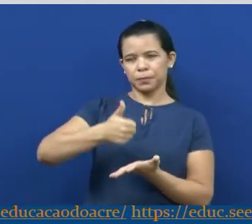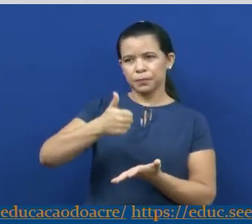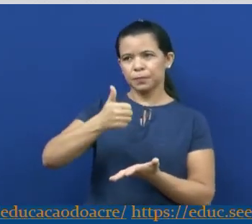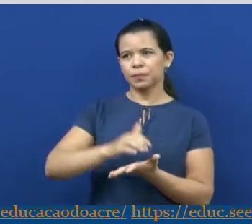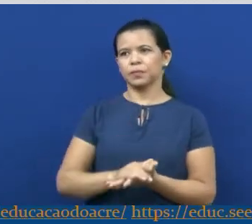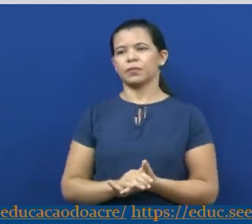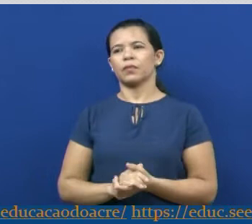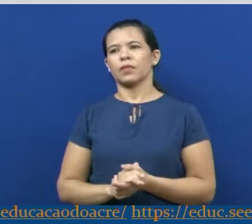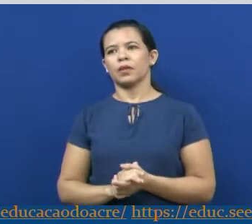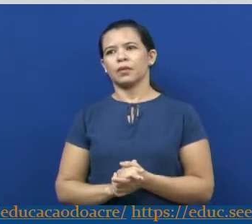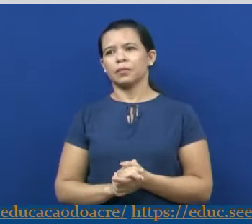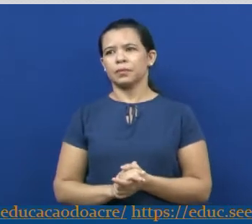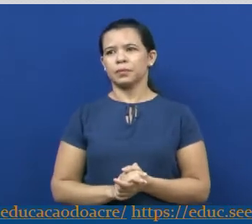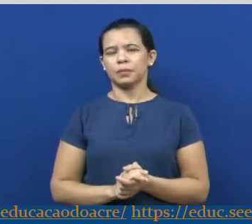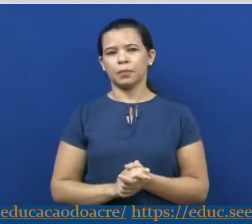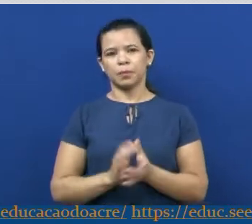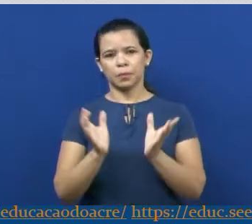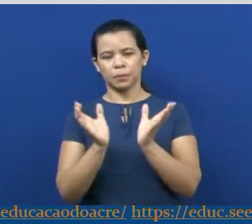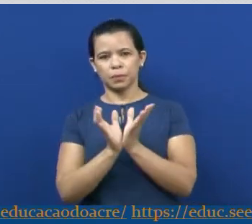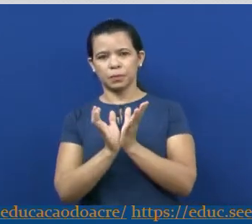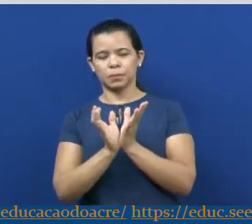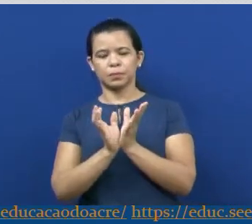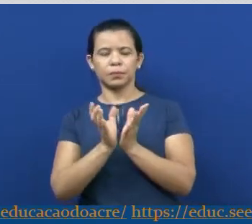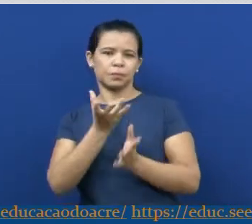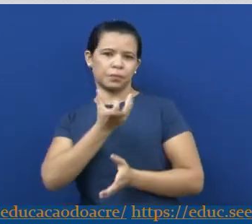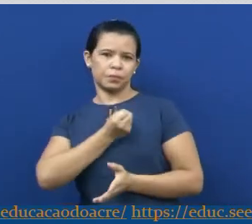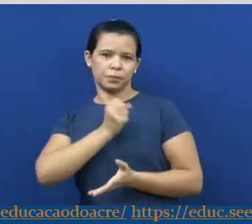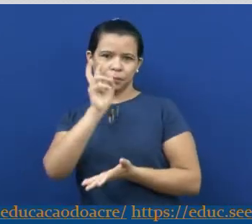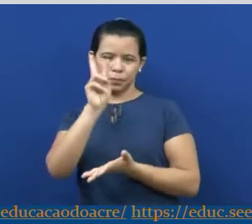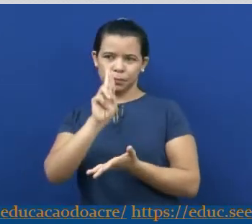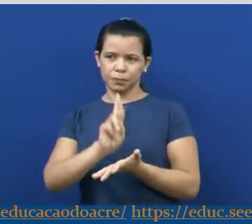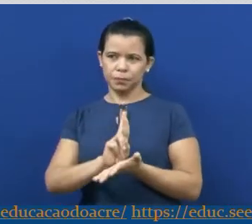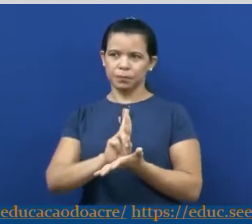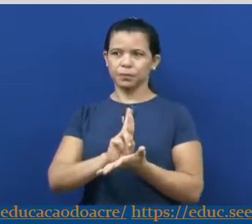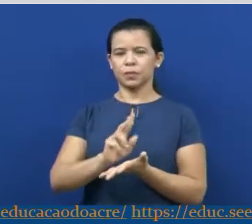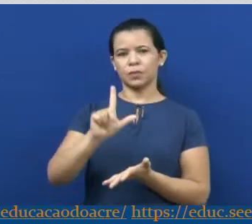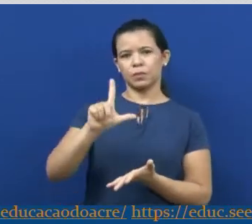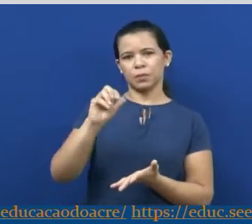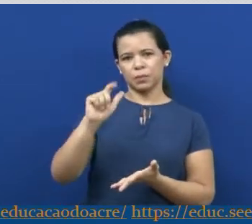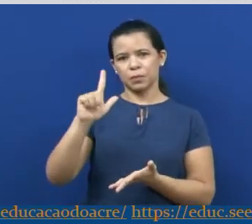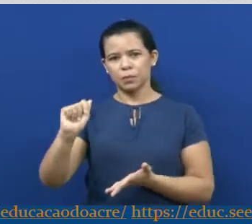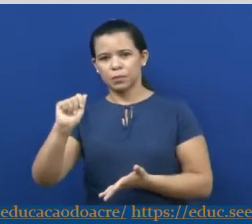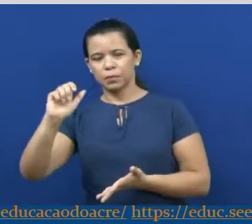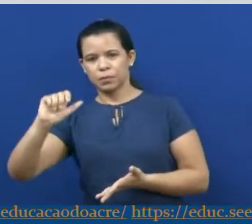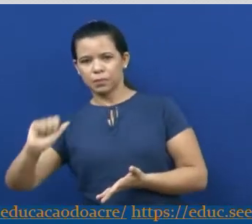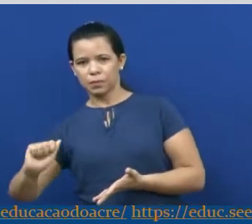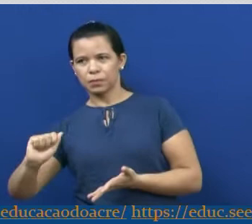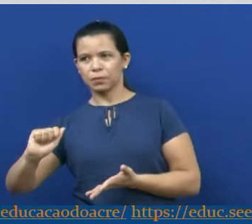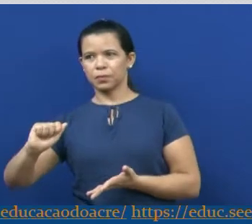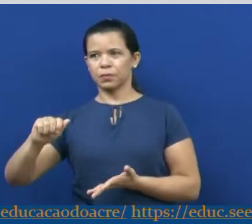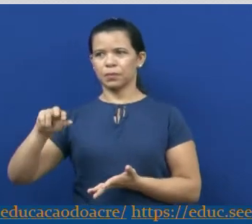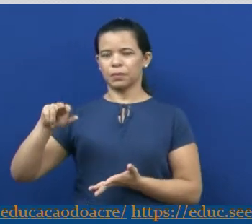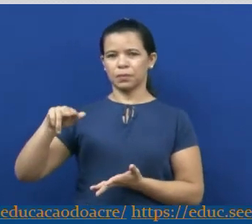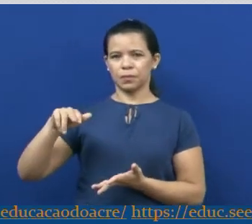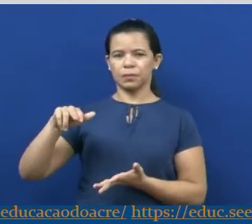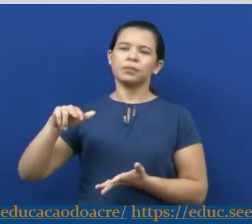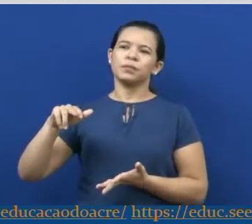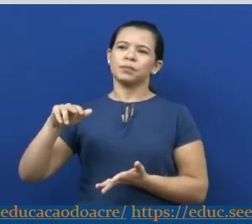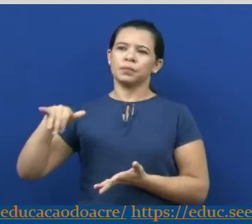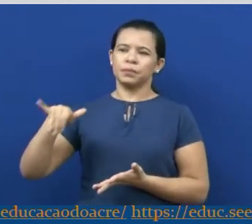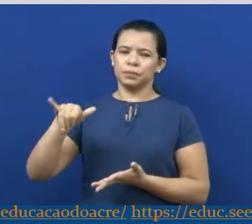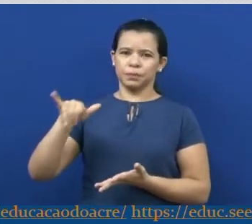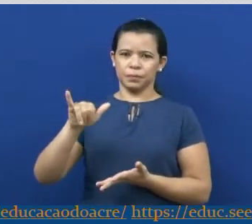reais, tal que o logaritmo de x na base A é igual a y. Vale ressaltar